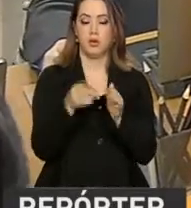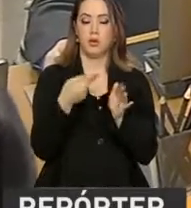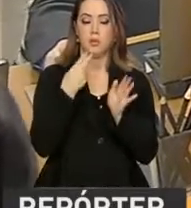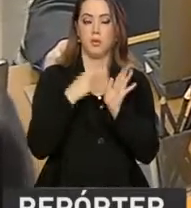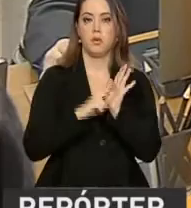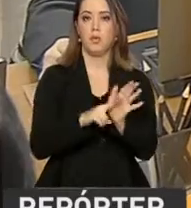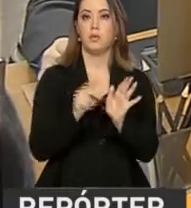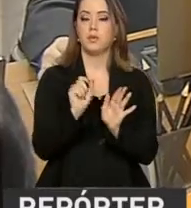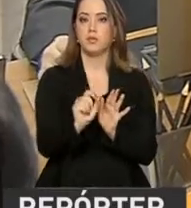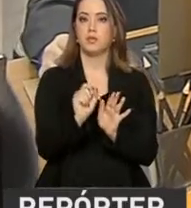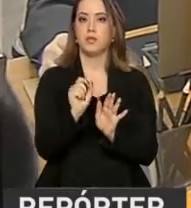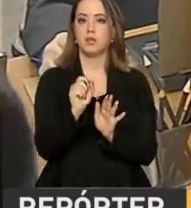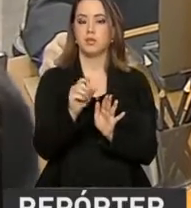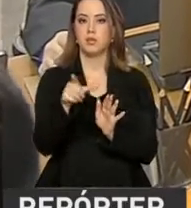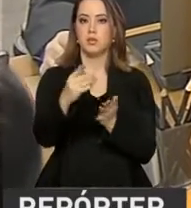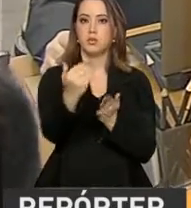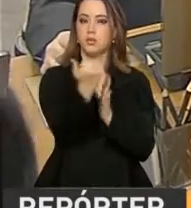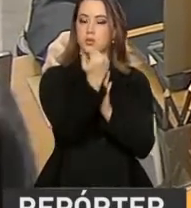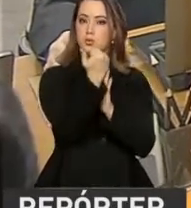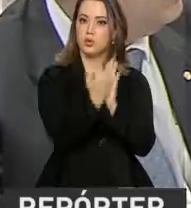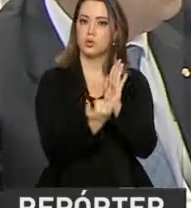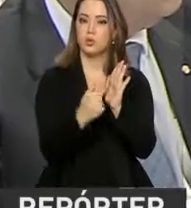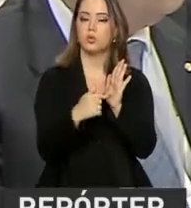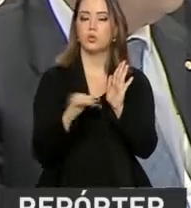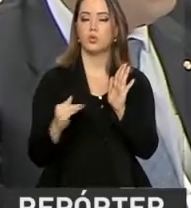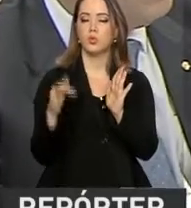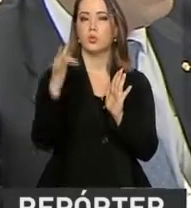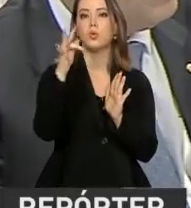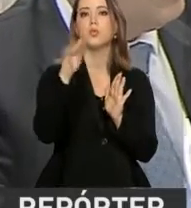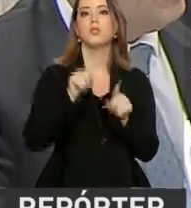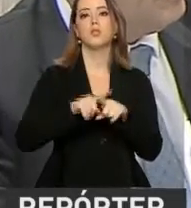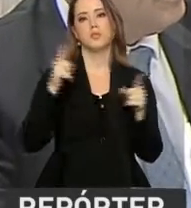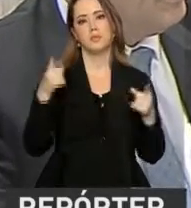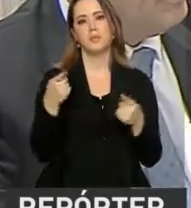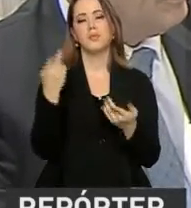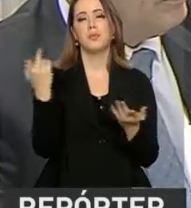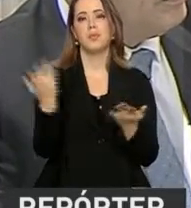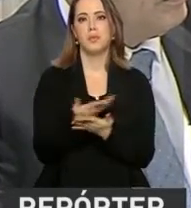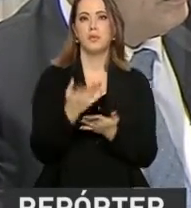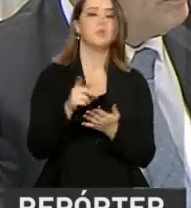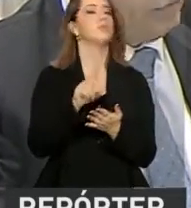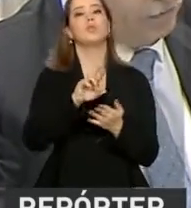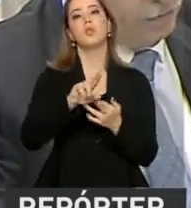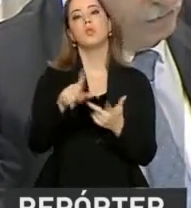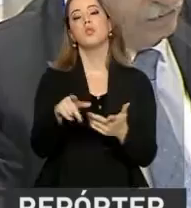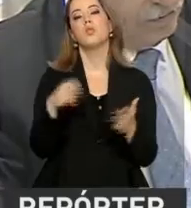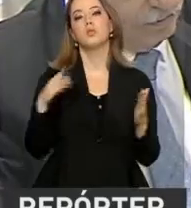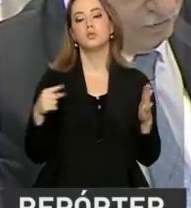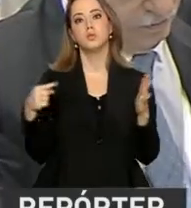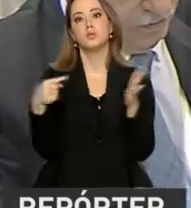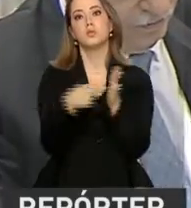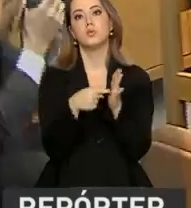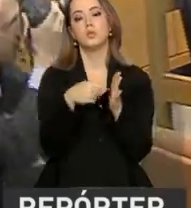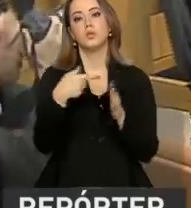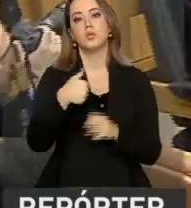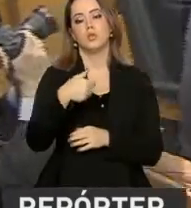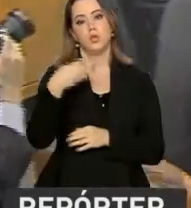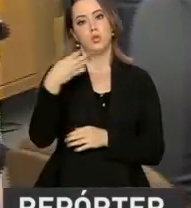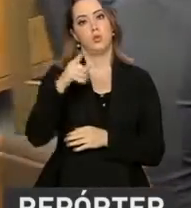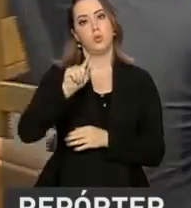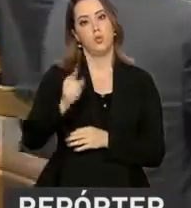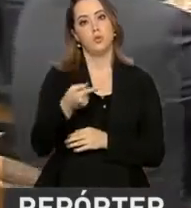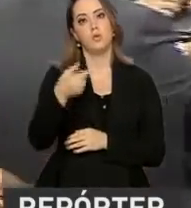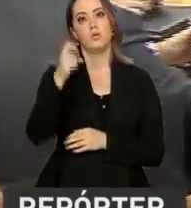para 2017, essa previsão ainda está acima do centro da meta de 4,5%. O